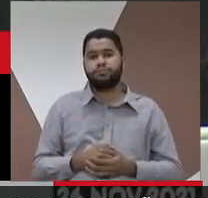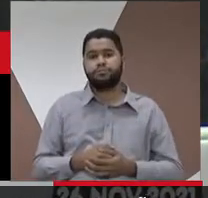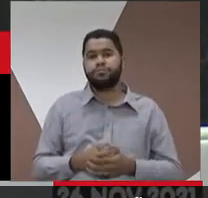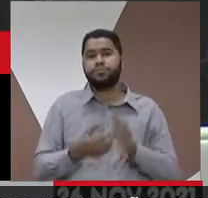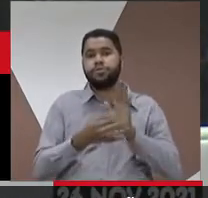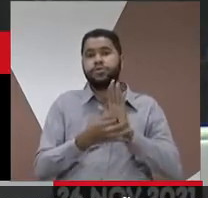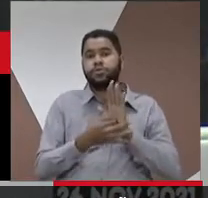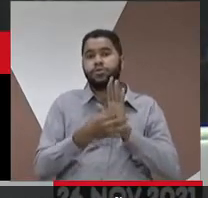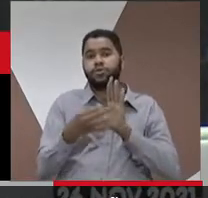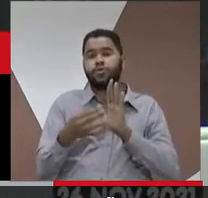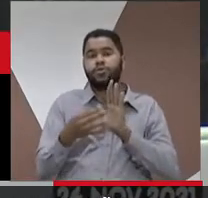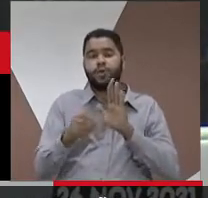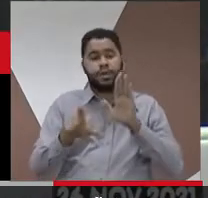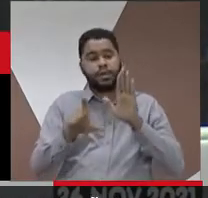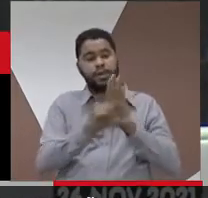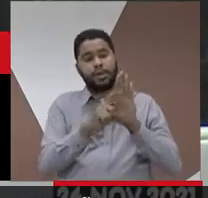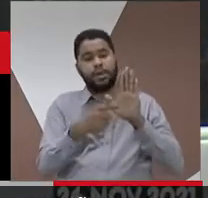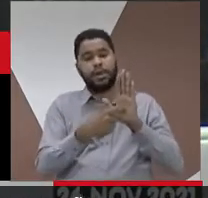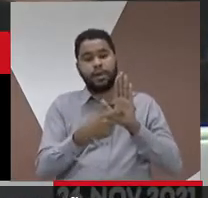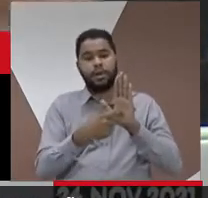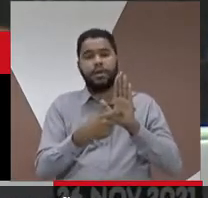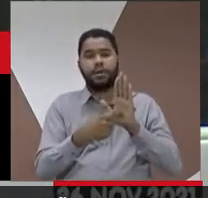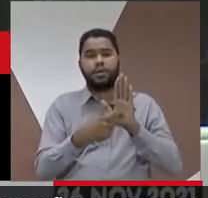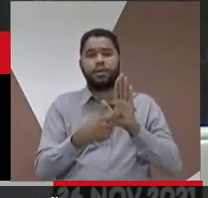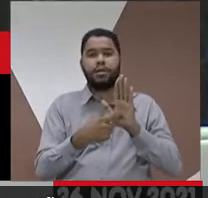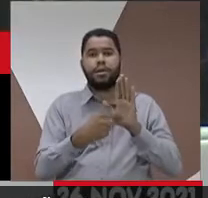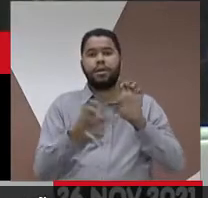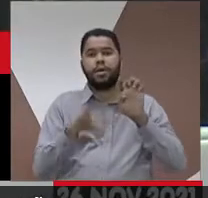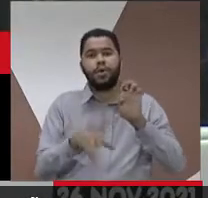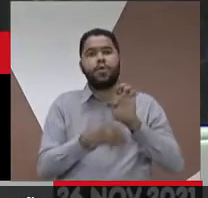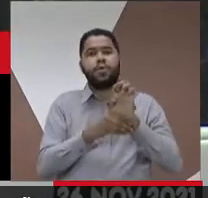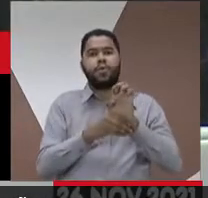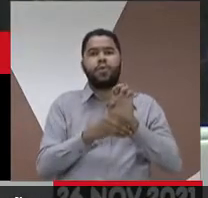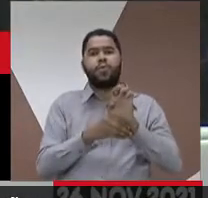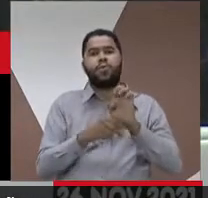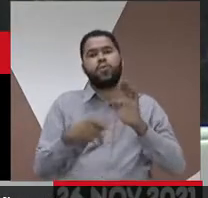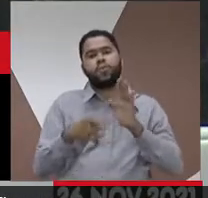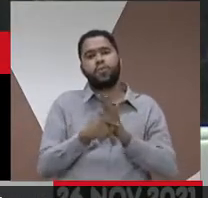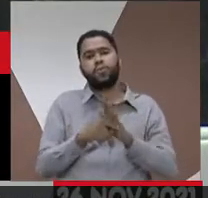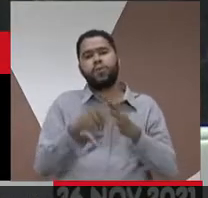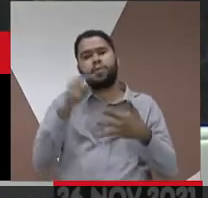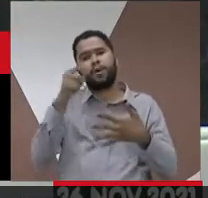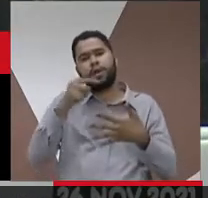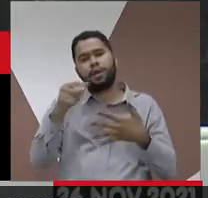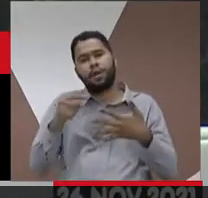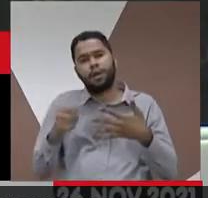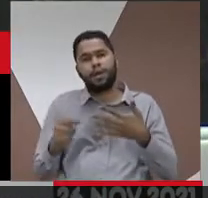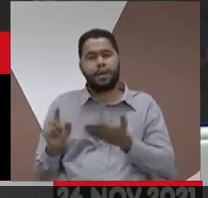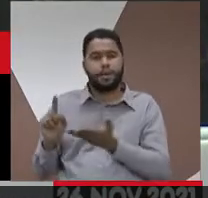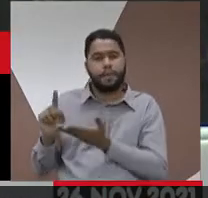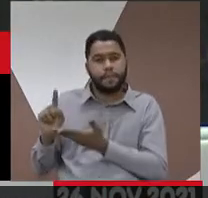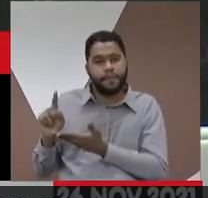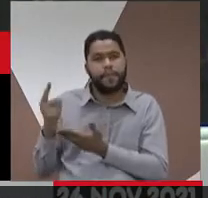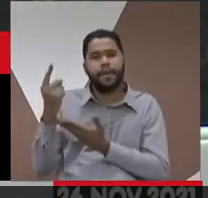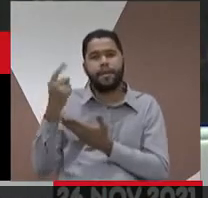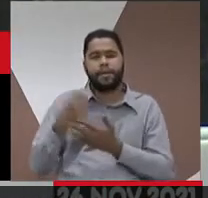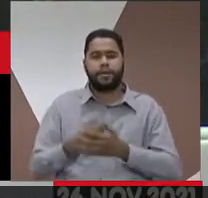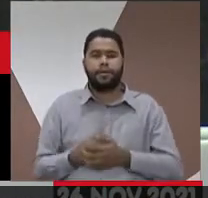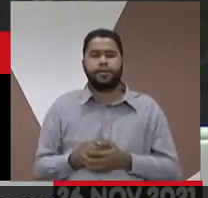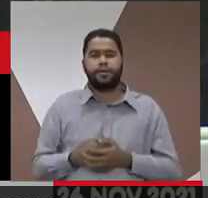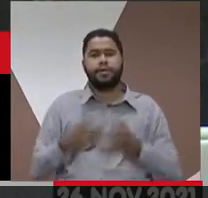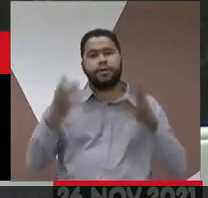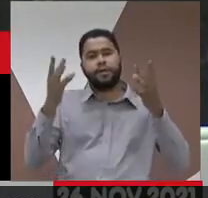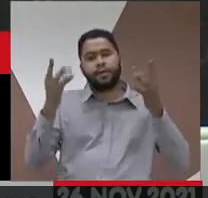sugerir aquilo que a lei, por uma emenda oriunda da... por um dispositivo oriundo da emenda deputada